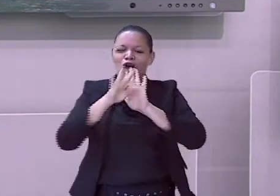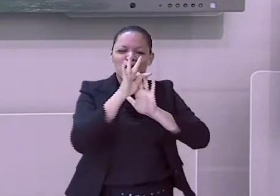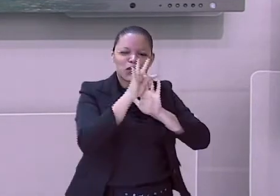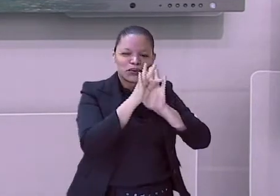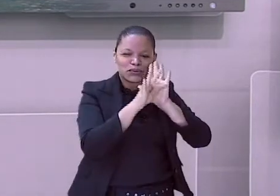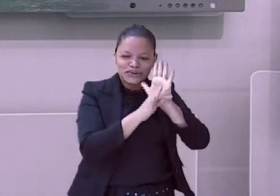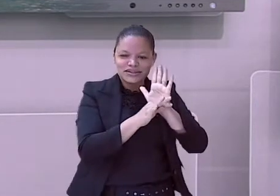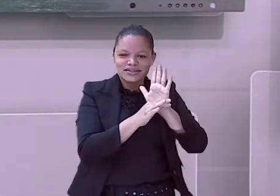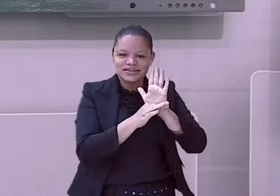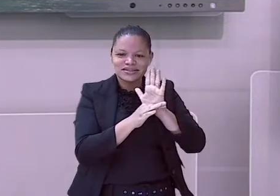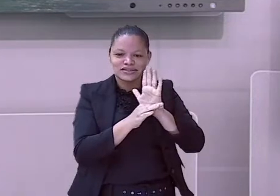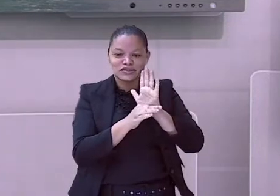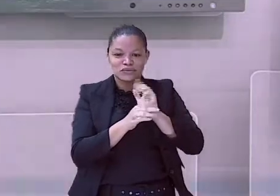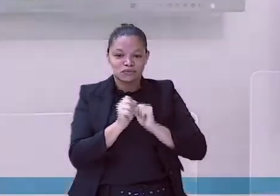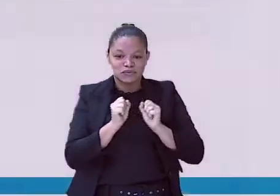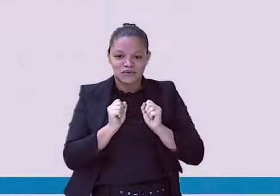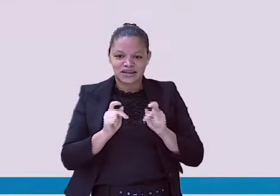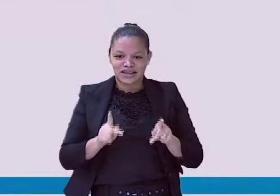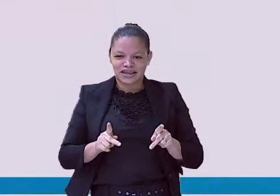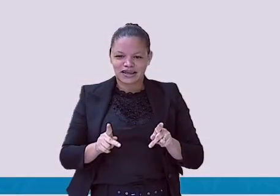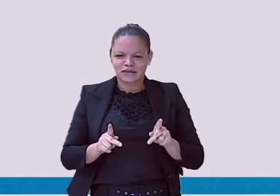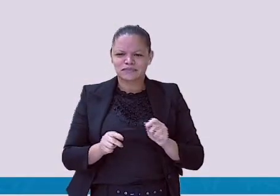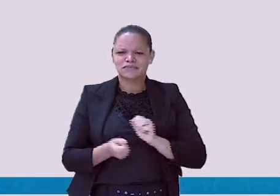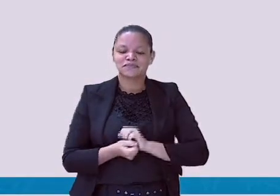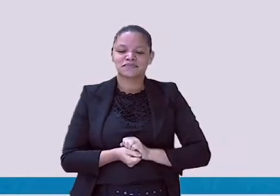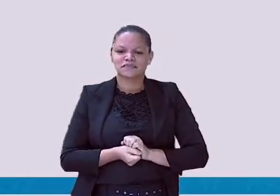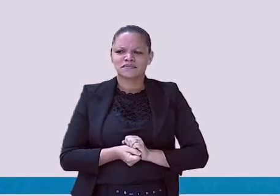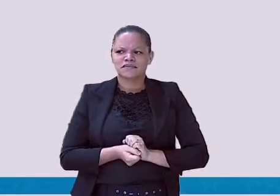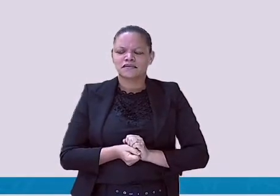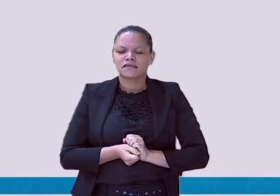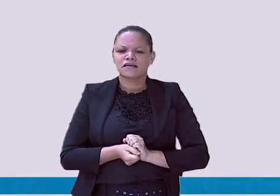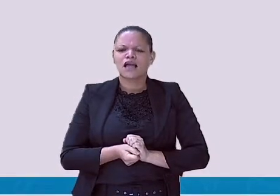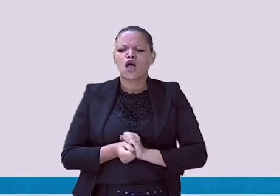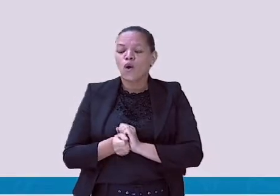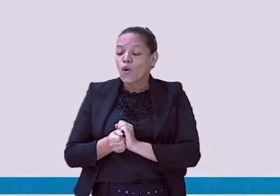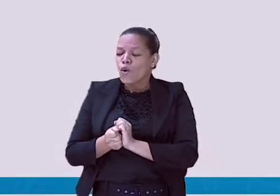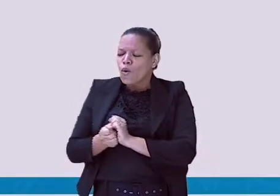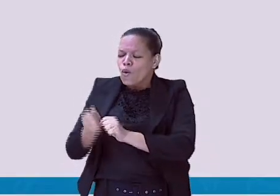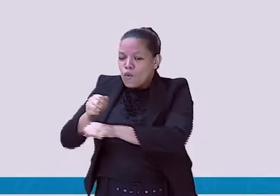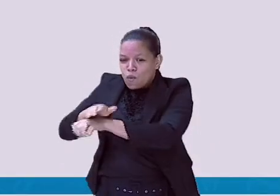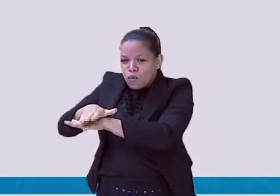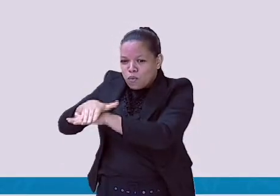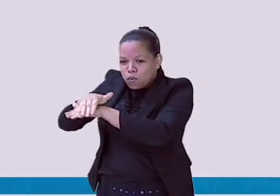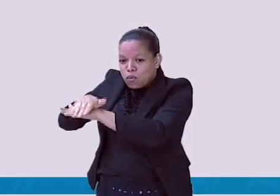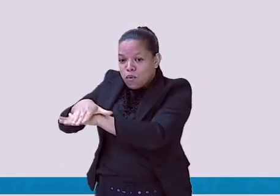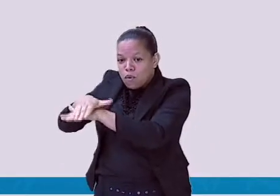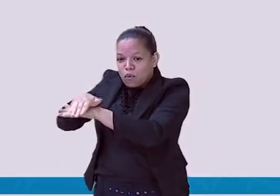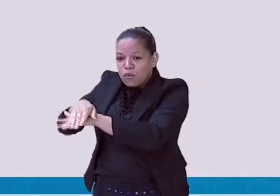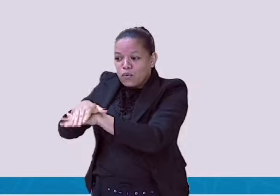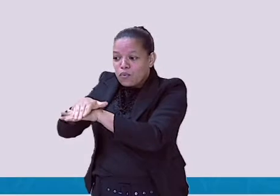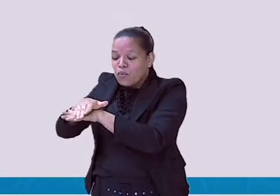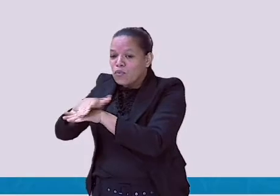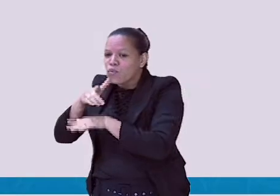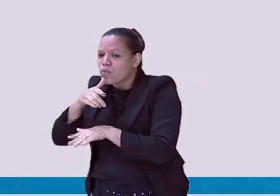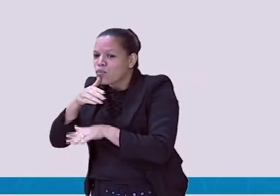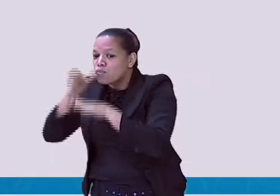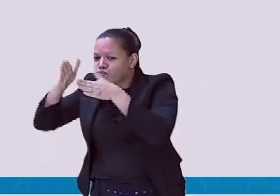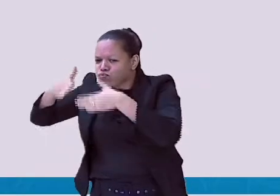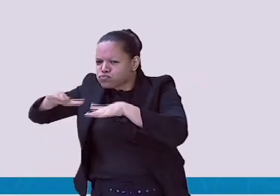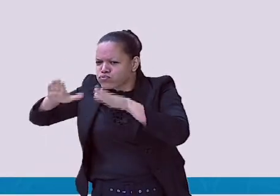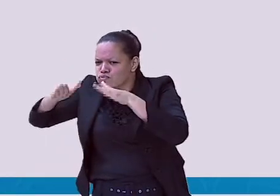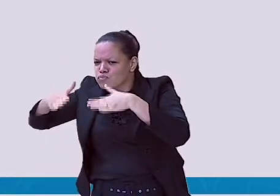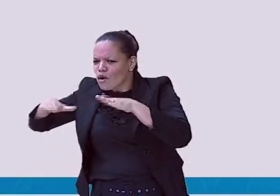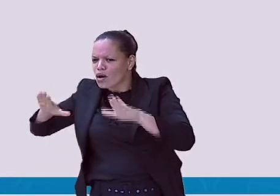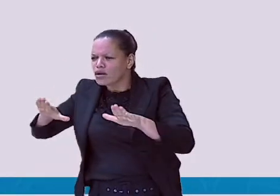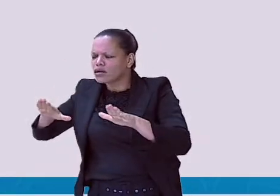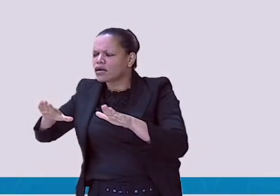plataforma SMED GV. O nascimento das tartarugas marinhas. Então,